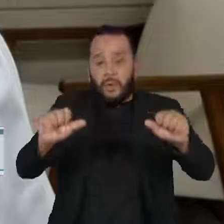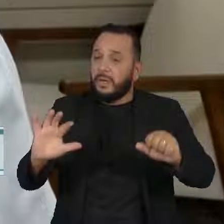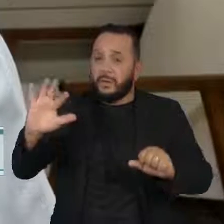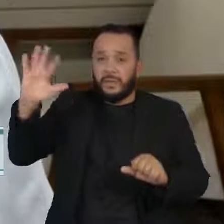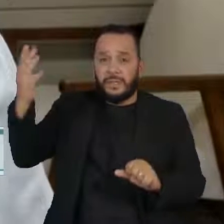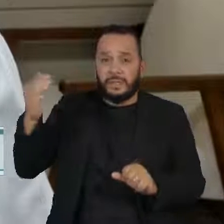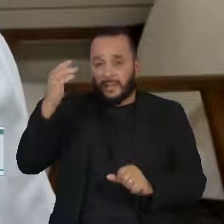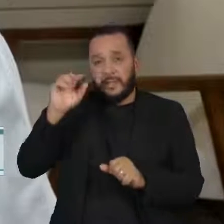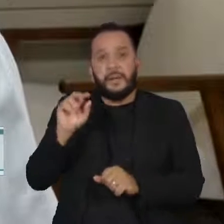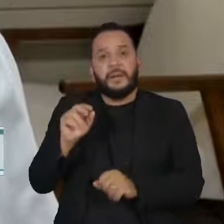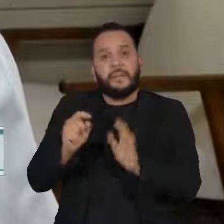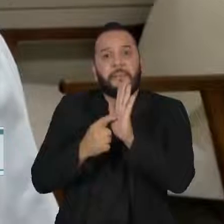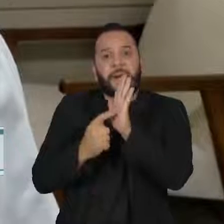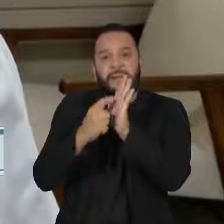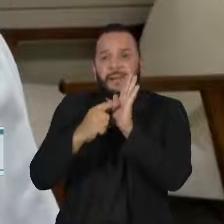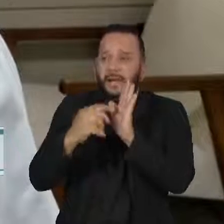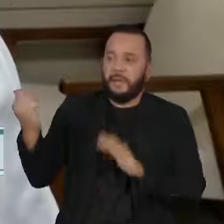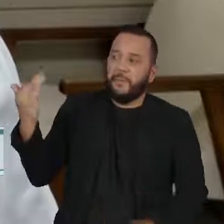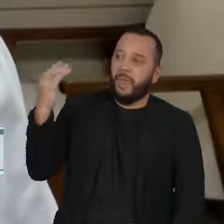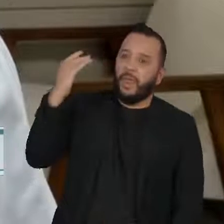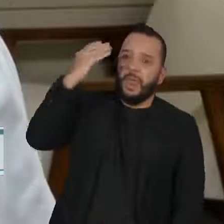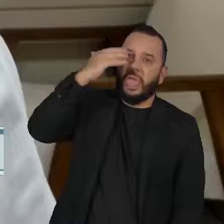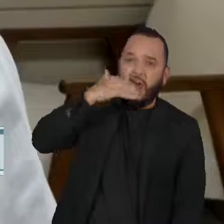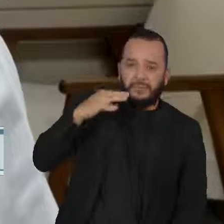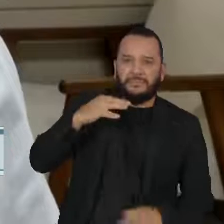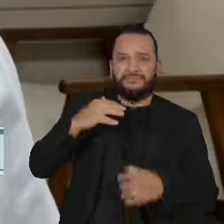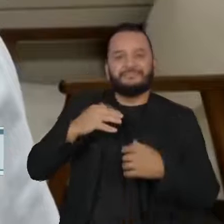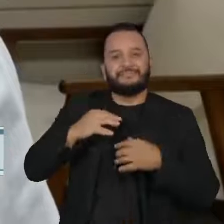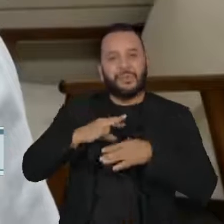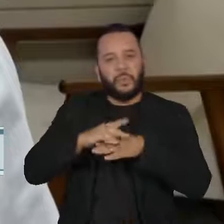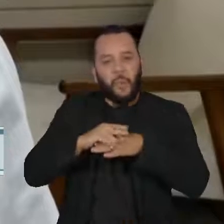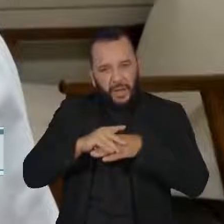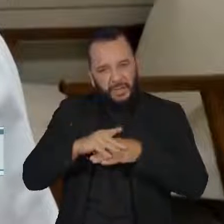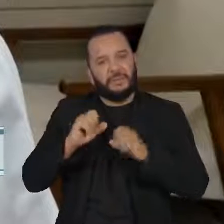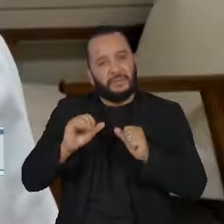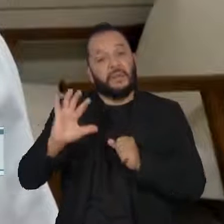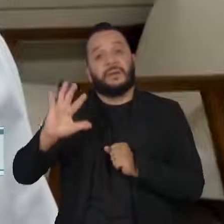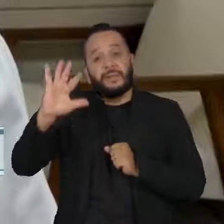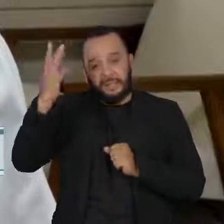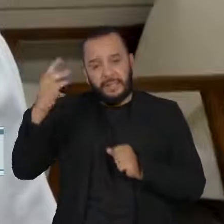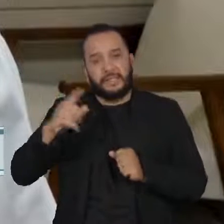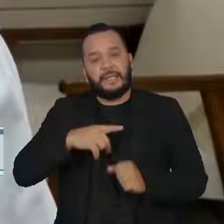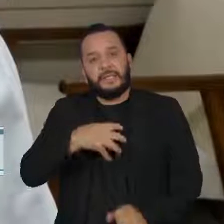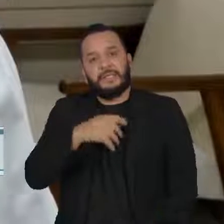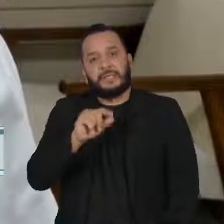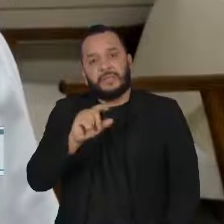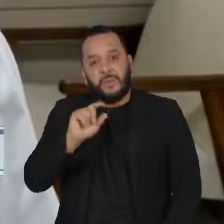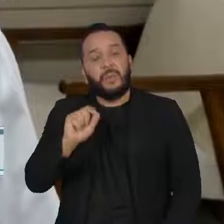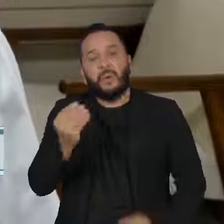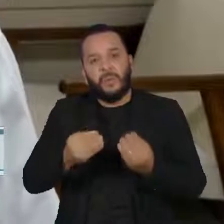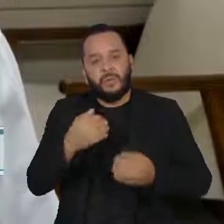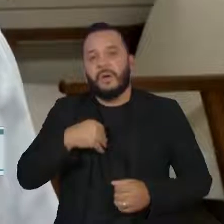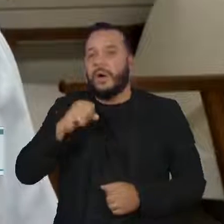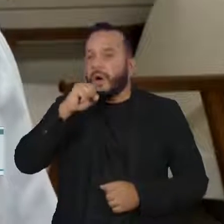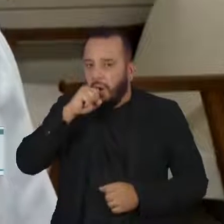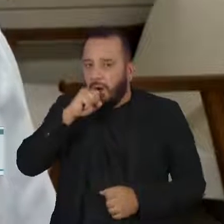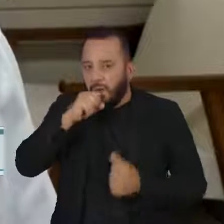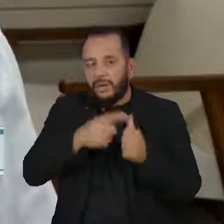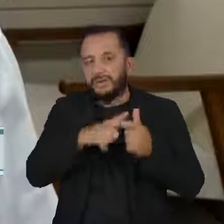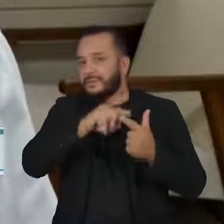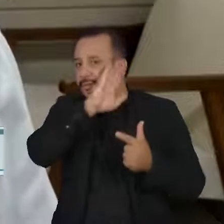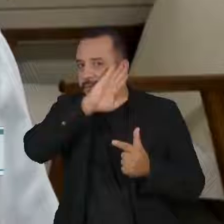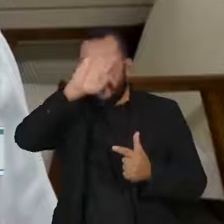com a bactéria a qualquer momento da vida e desenvolver posteriormente a doença. Ela apresenta sintomas como tosse,